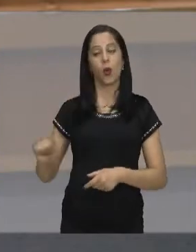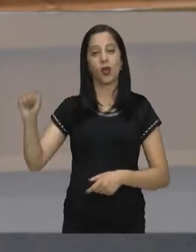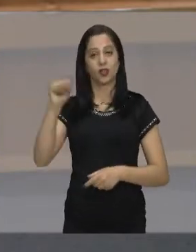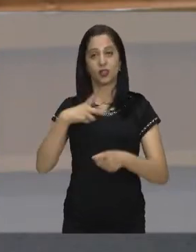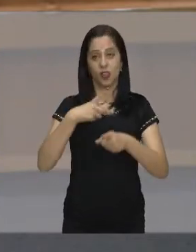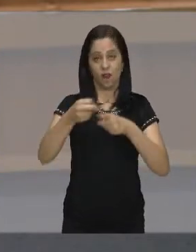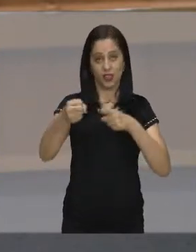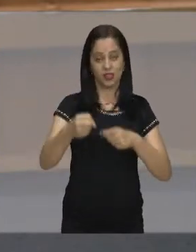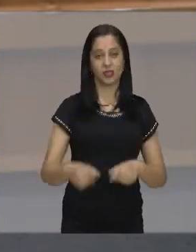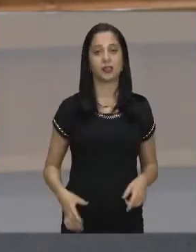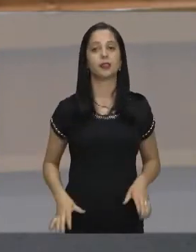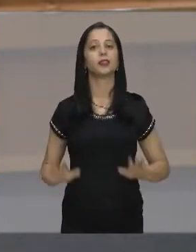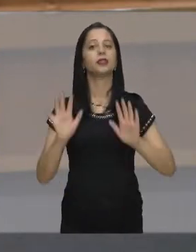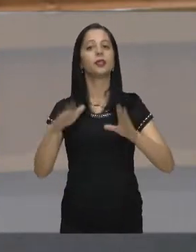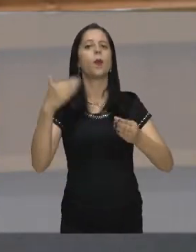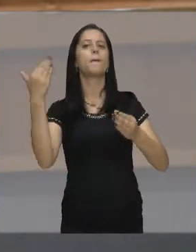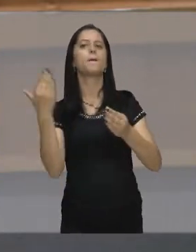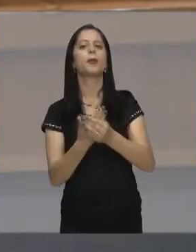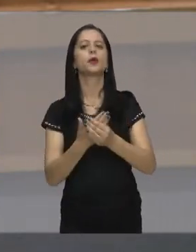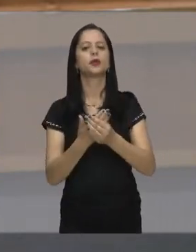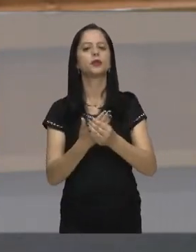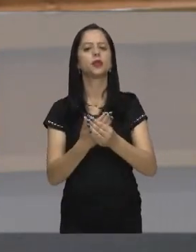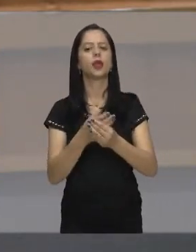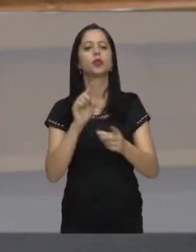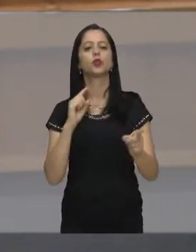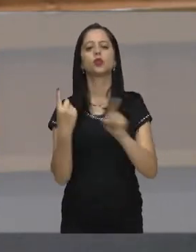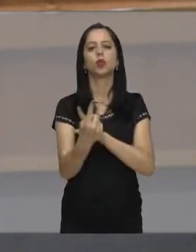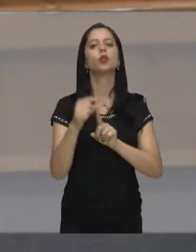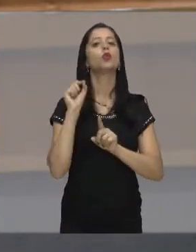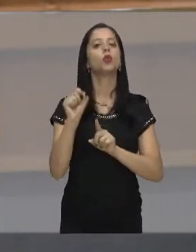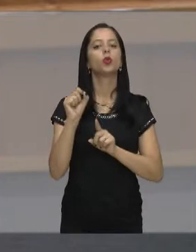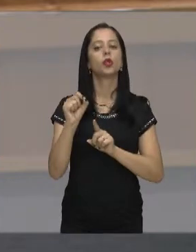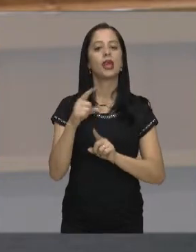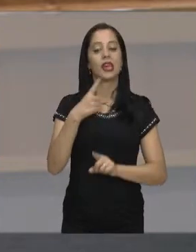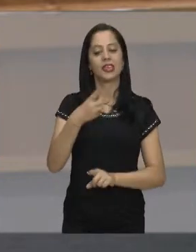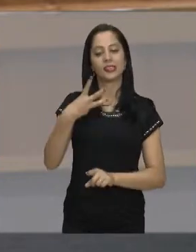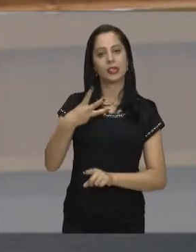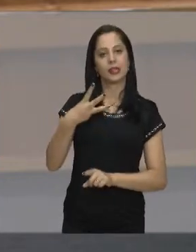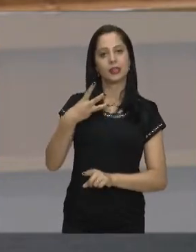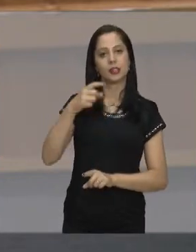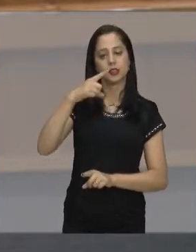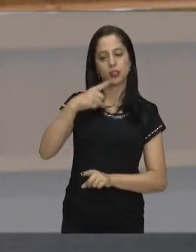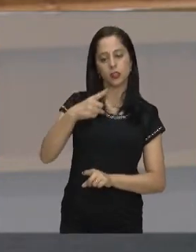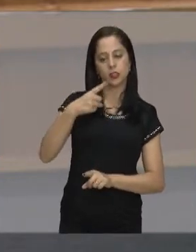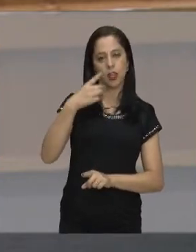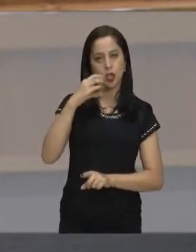O processo solicitado para fazer a inversão de pauta é o